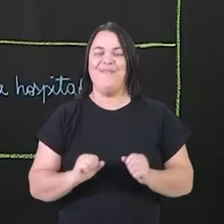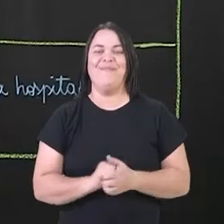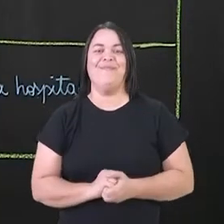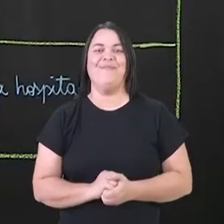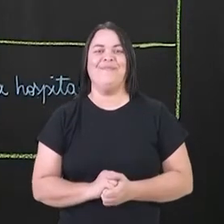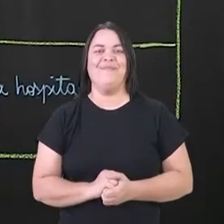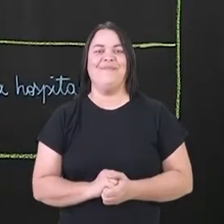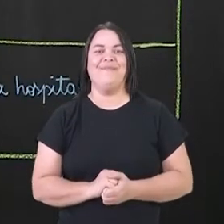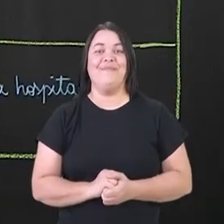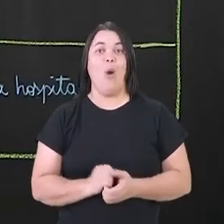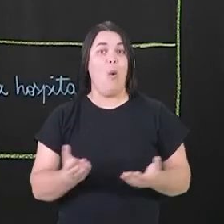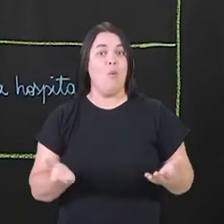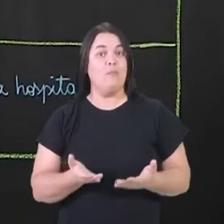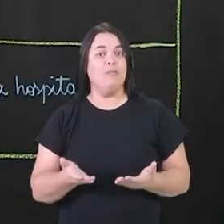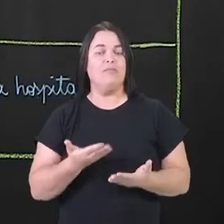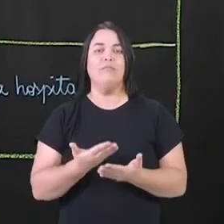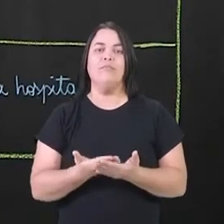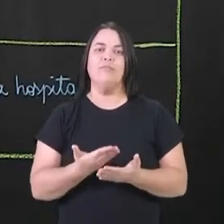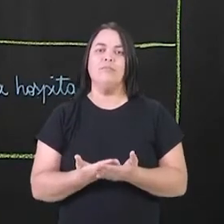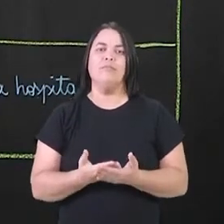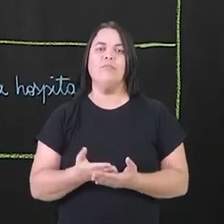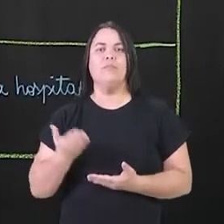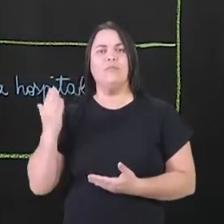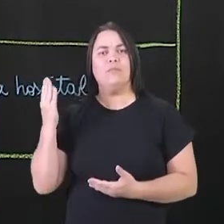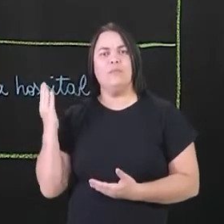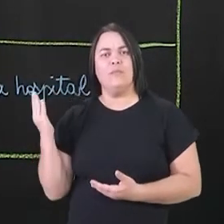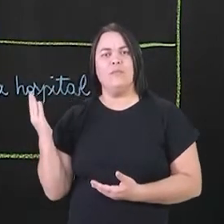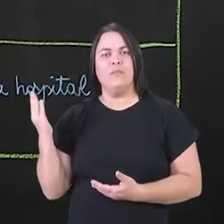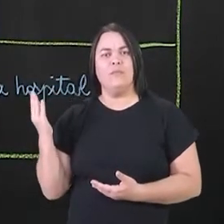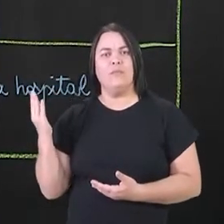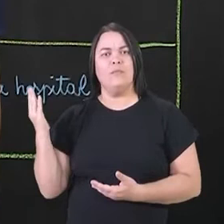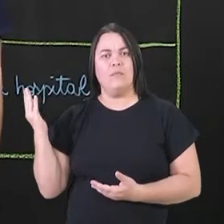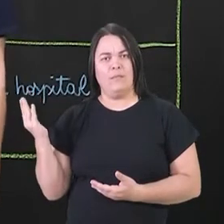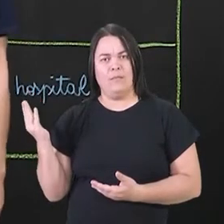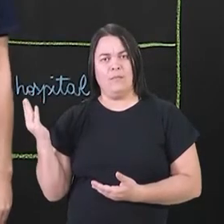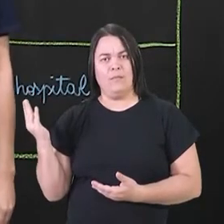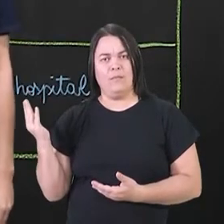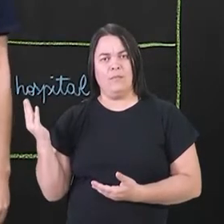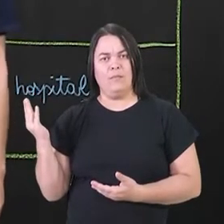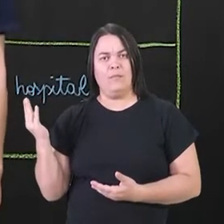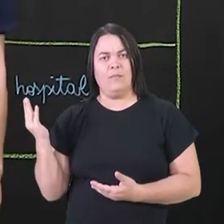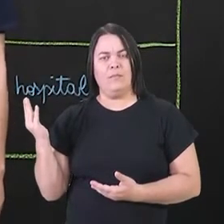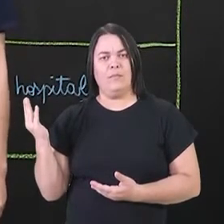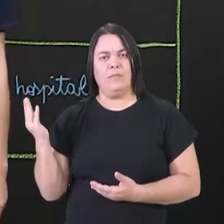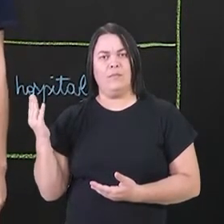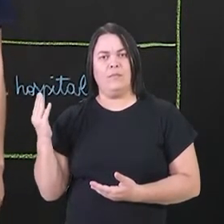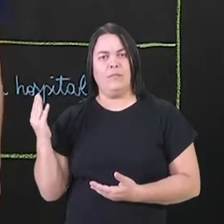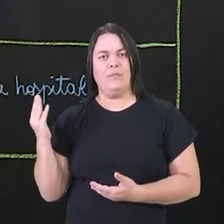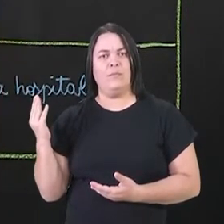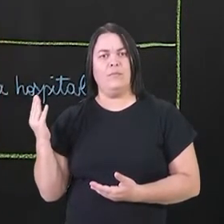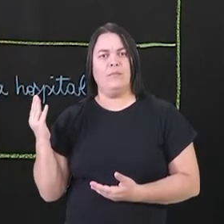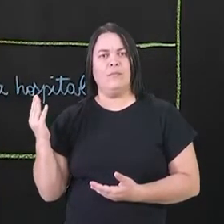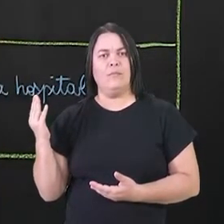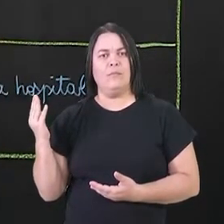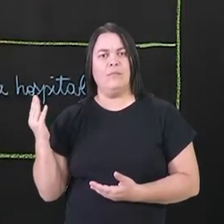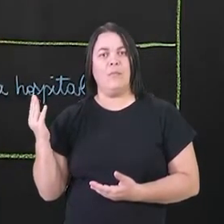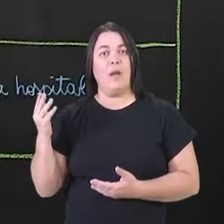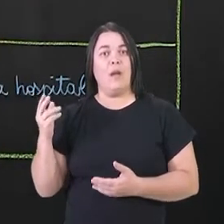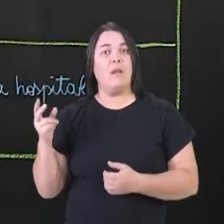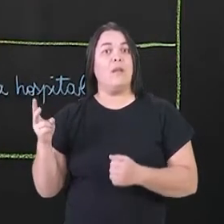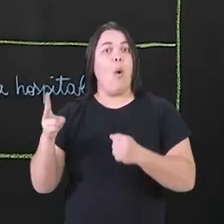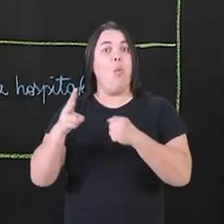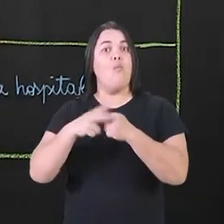everyone! E na aula de hoje, nós vamos falar dos modal verbs, part 1. Os verbos